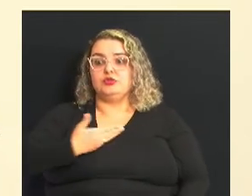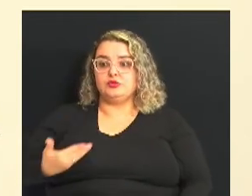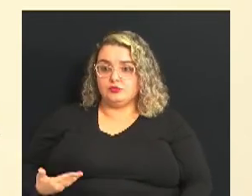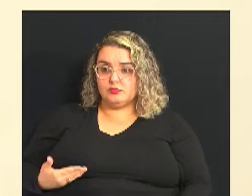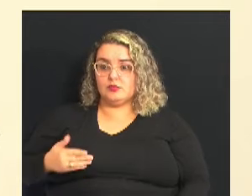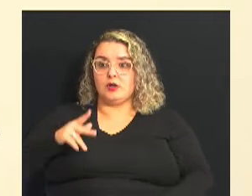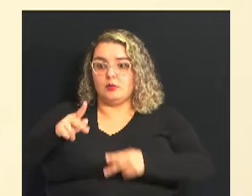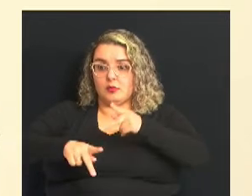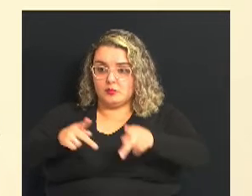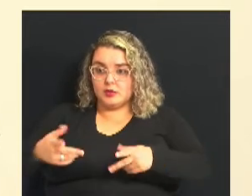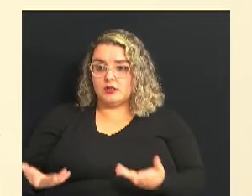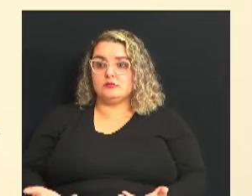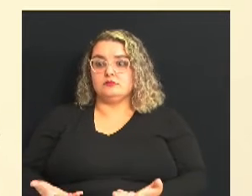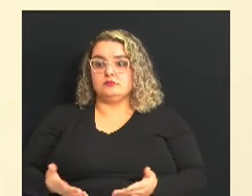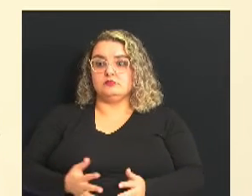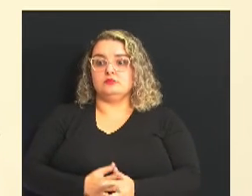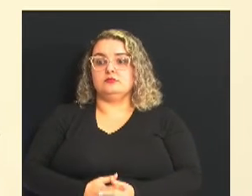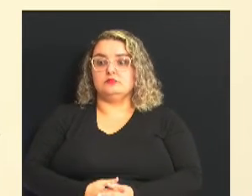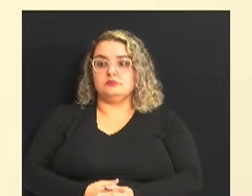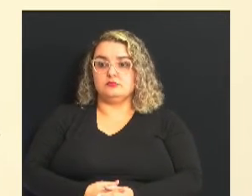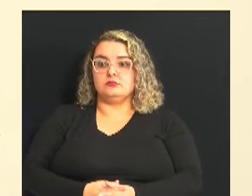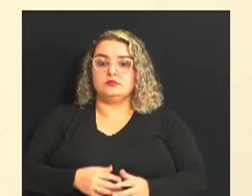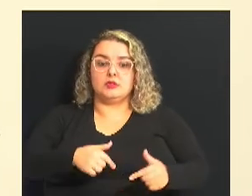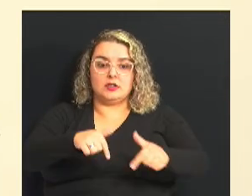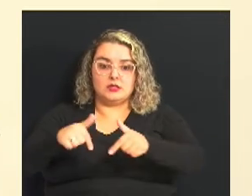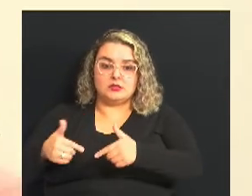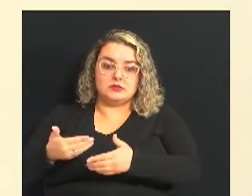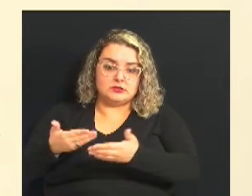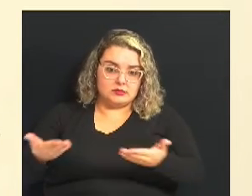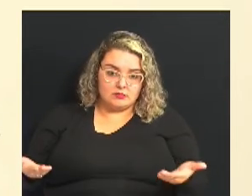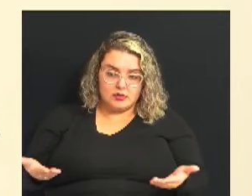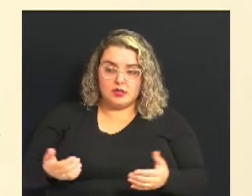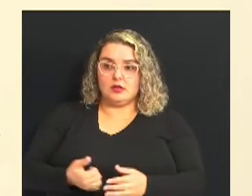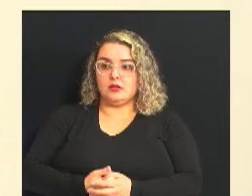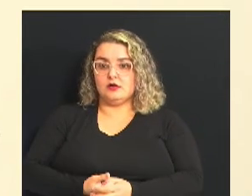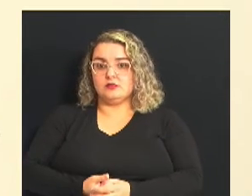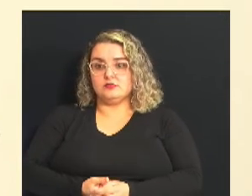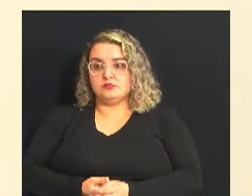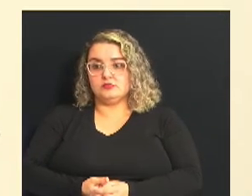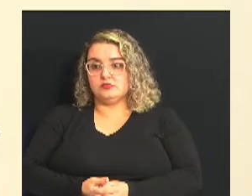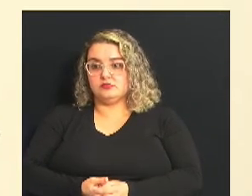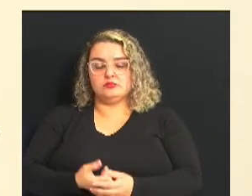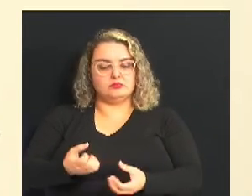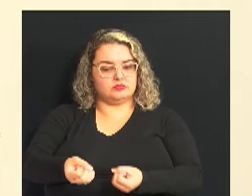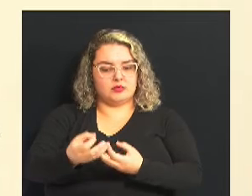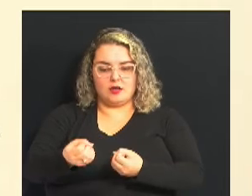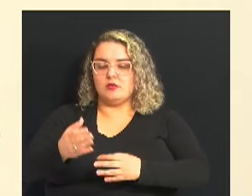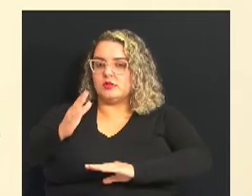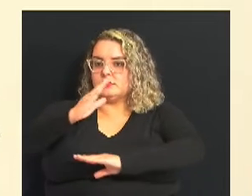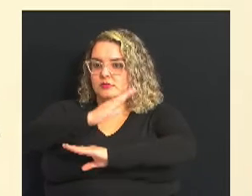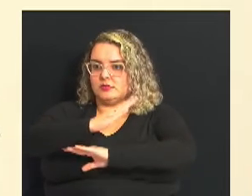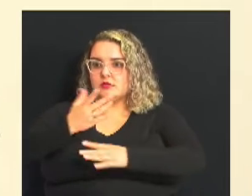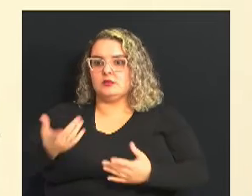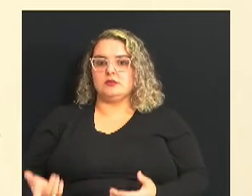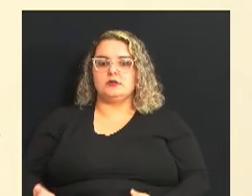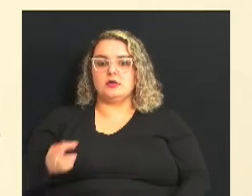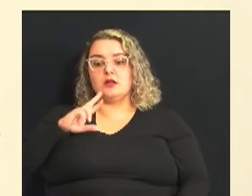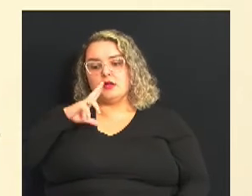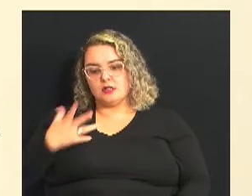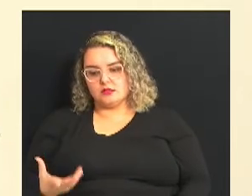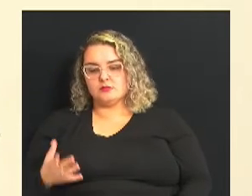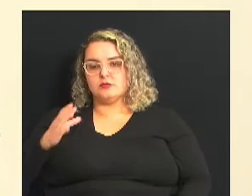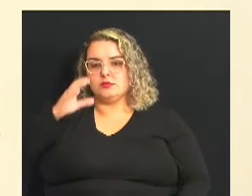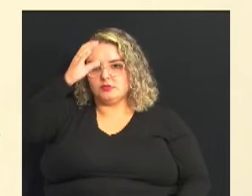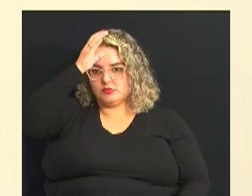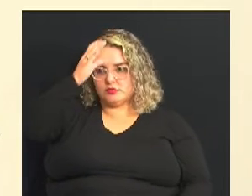e esse trabalho de você, tanto enviar a informação da Câmara como ter o retorno do cidadão é muito